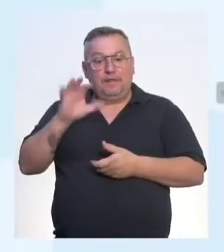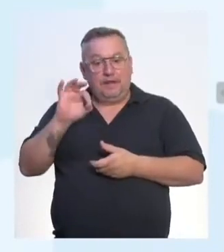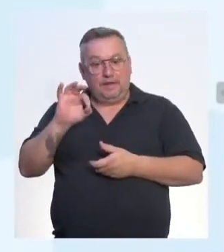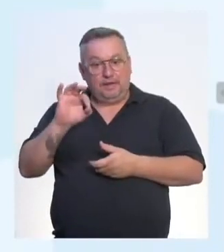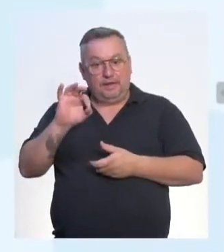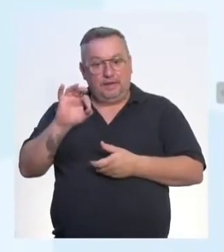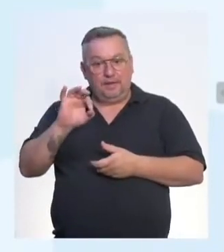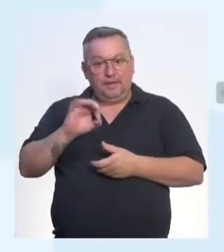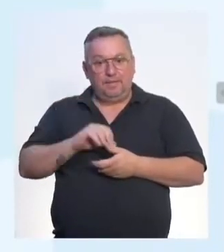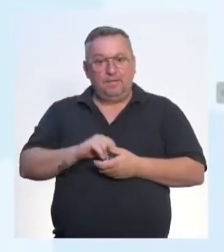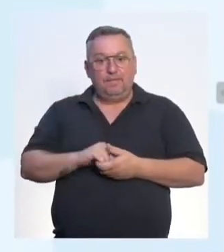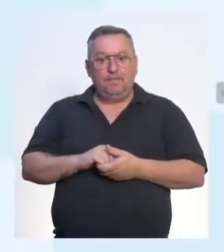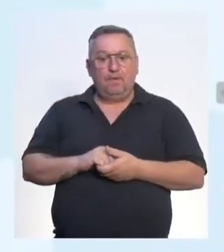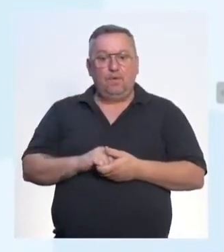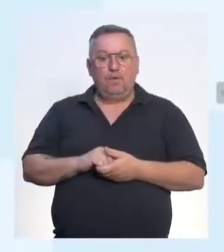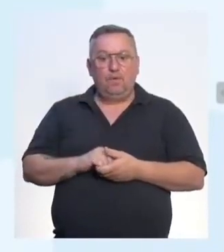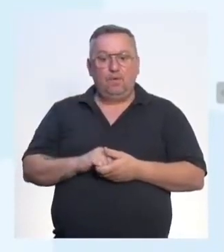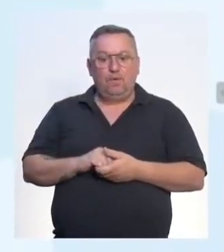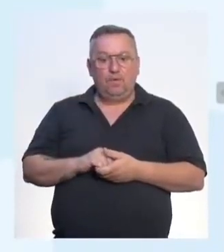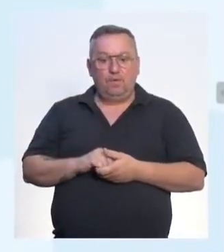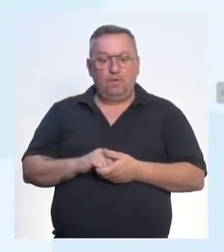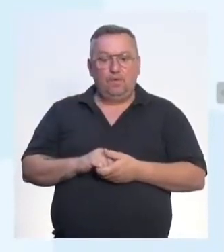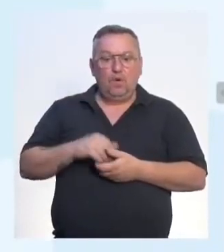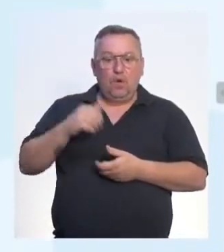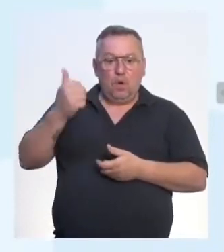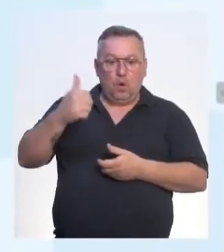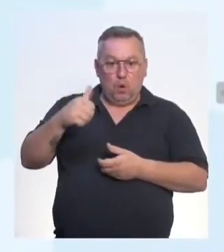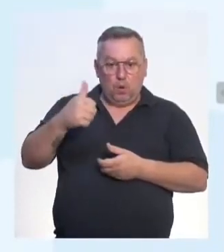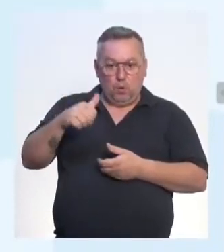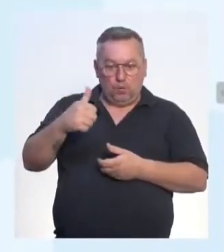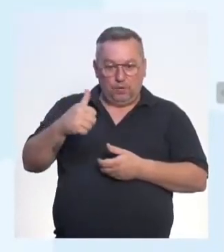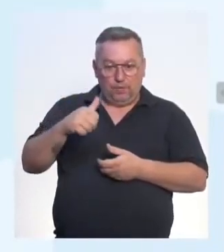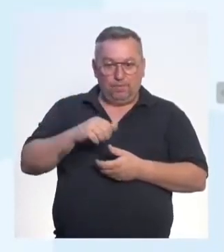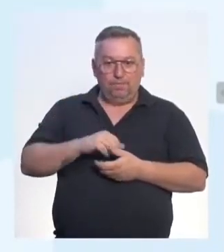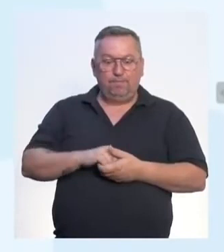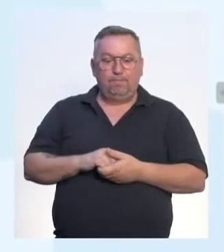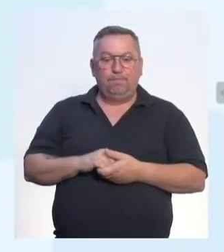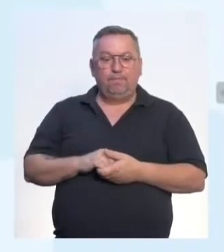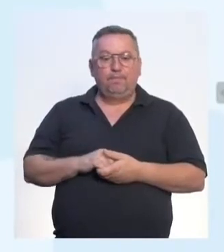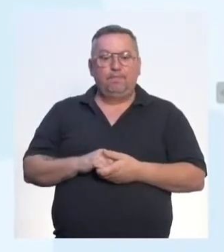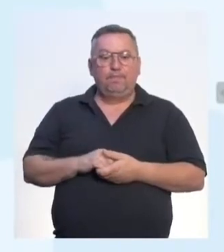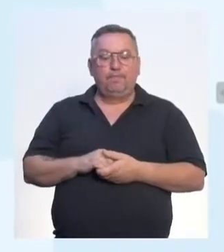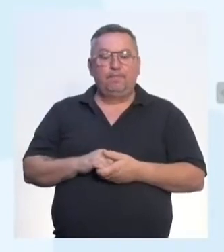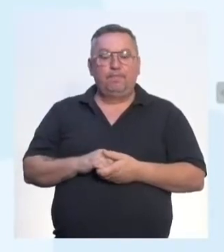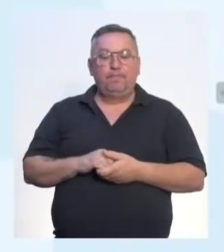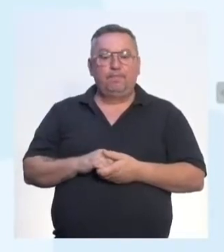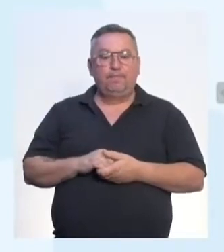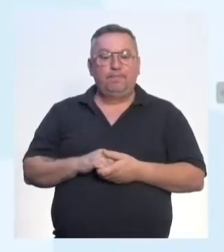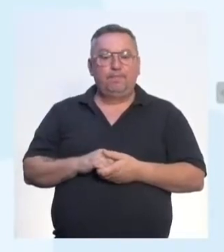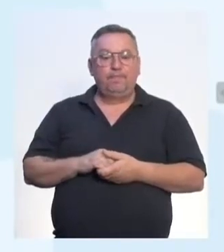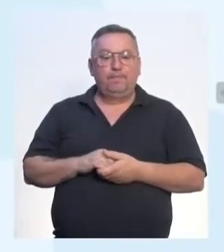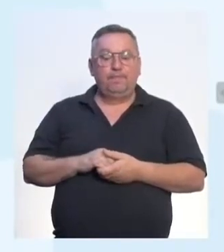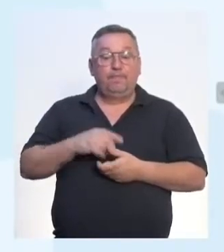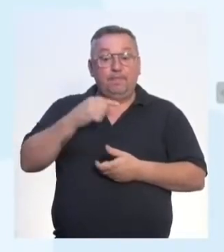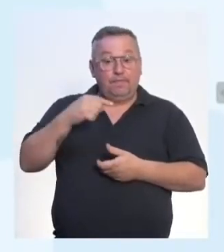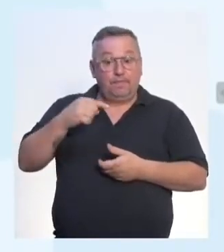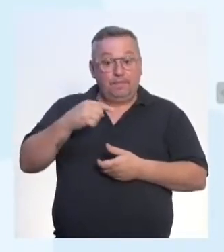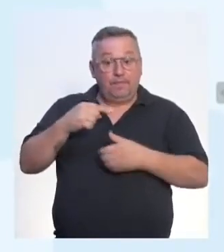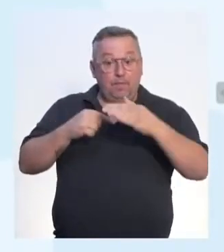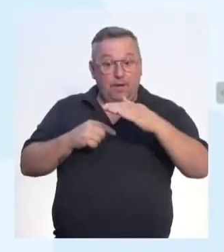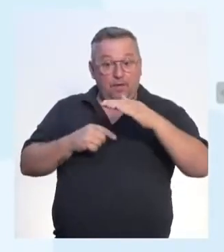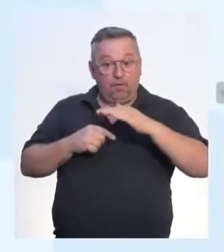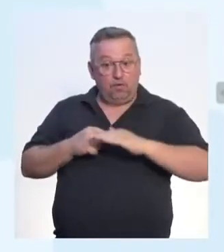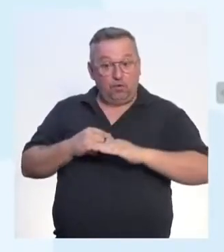10. 10. Ou seja, dos lançamentos positivos, 11 pontos. 11 pontos. Ok. Dos lançamentos